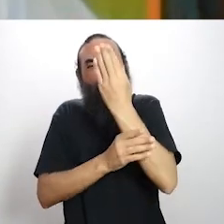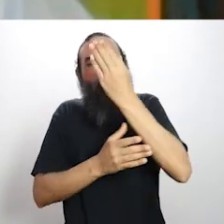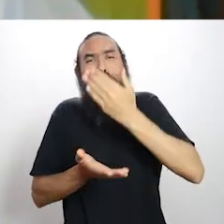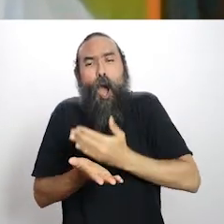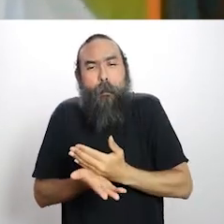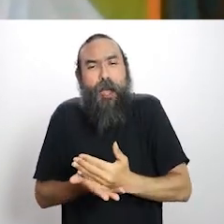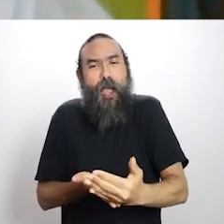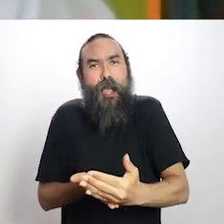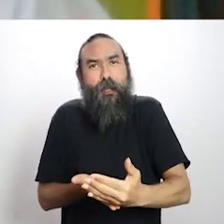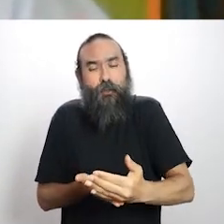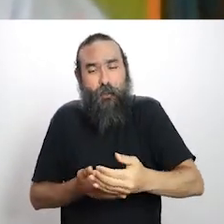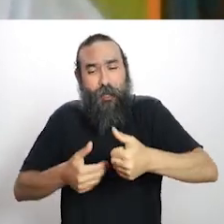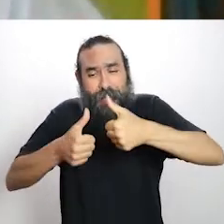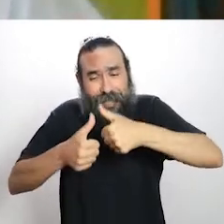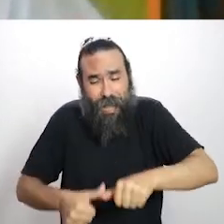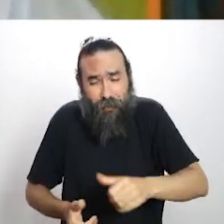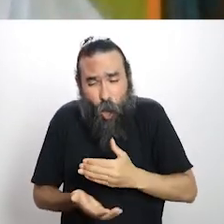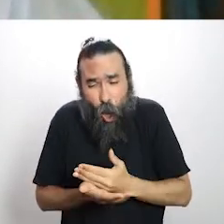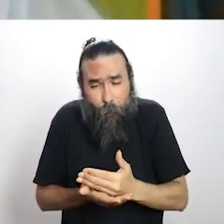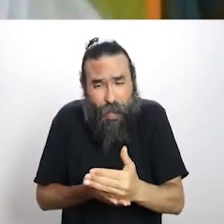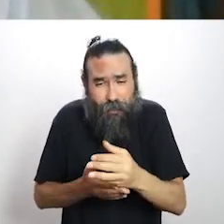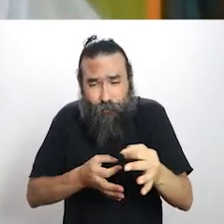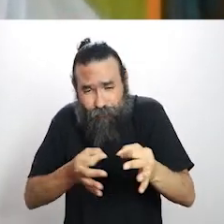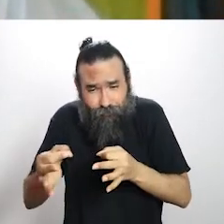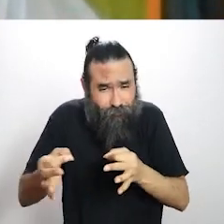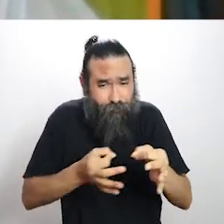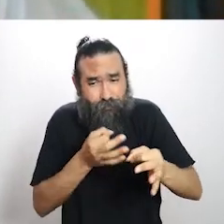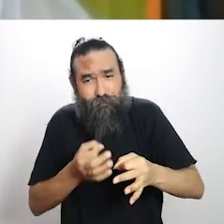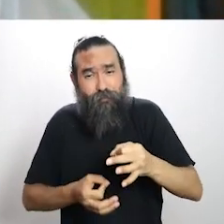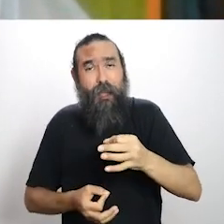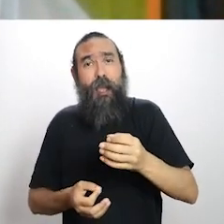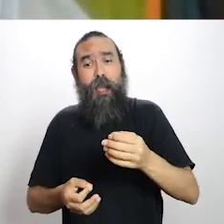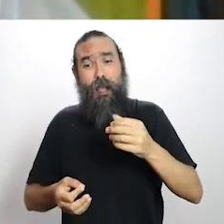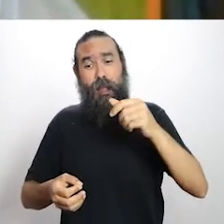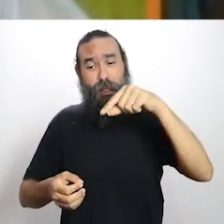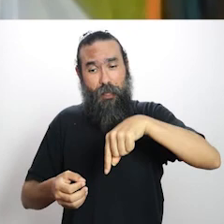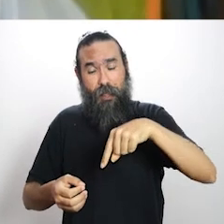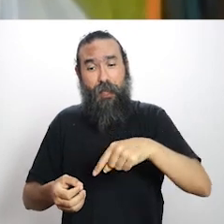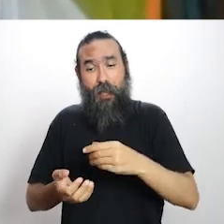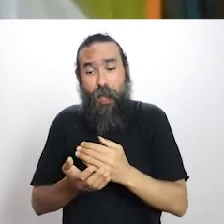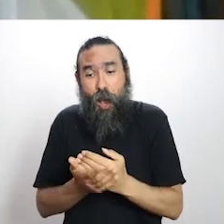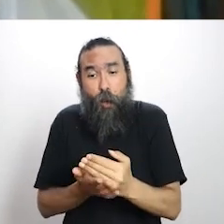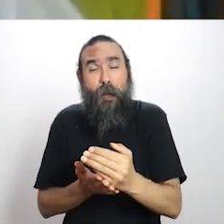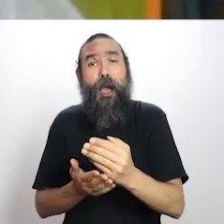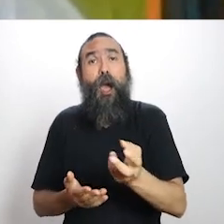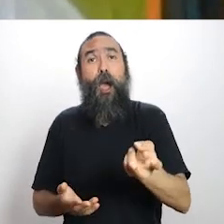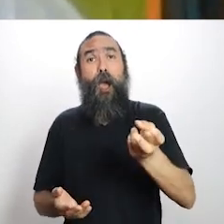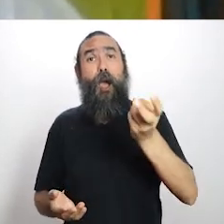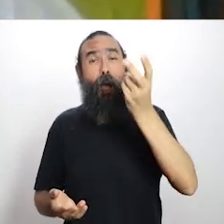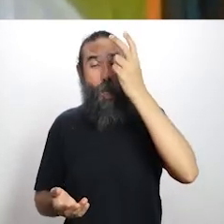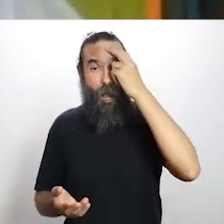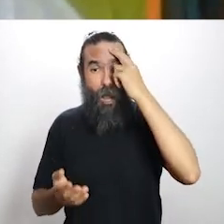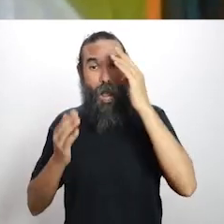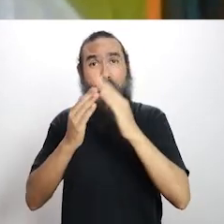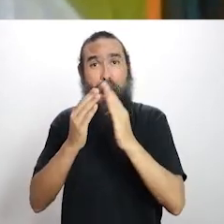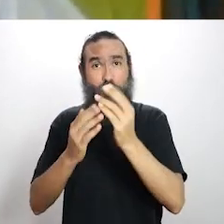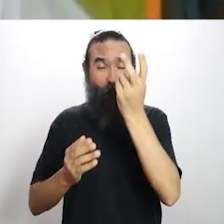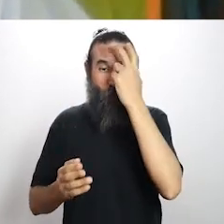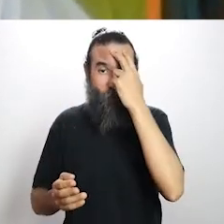estava se estruturando como um ponto de cultura, né? E andando aqueles primeiros passos, que